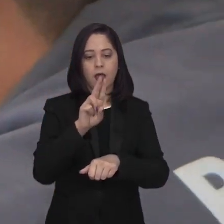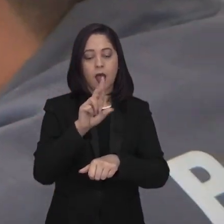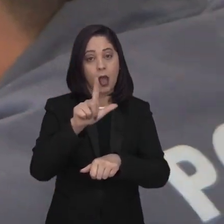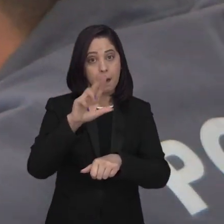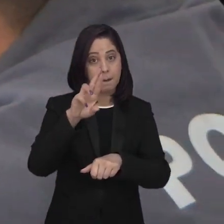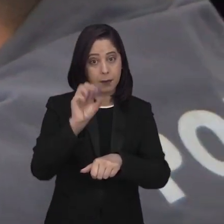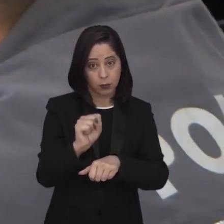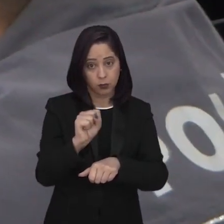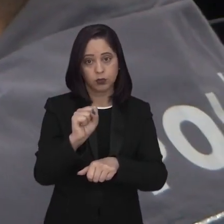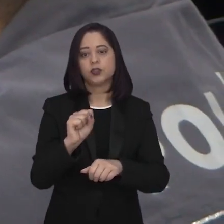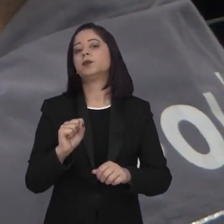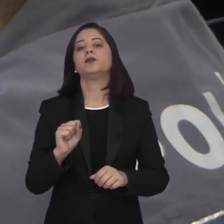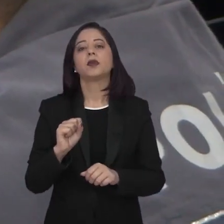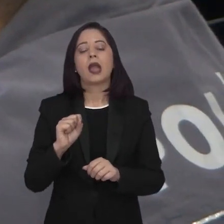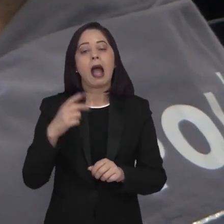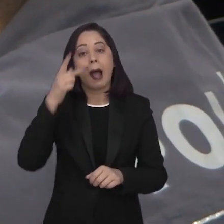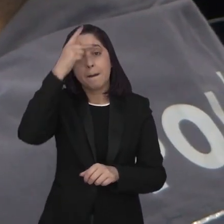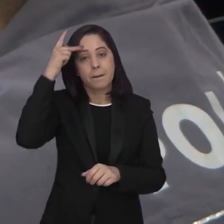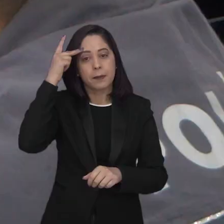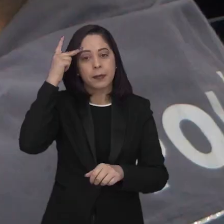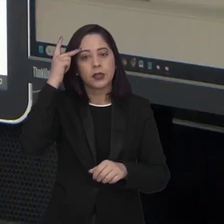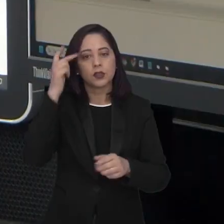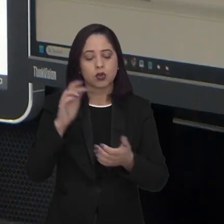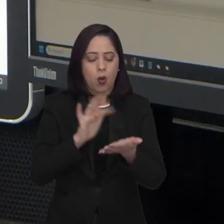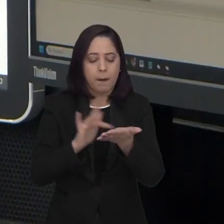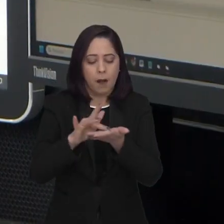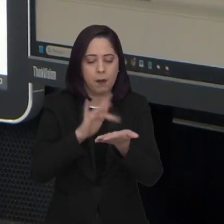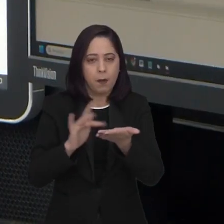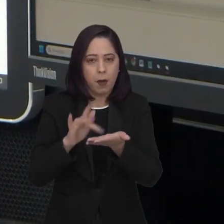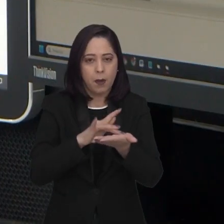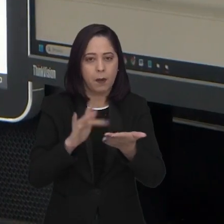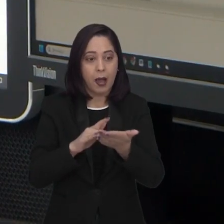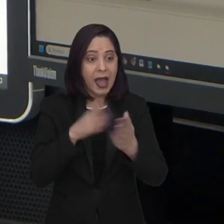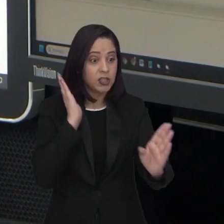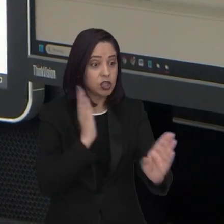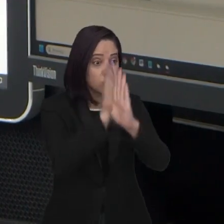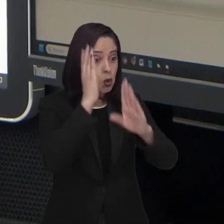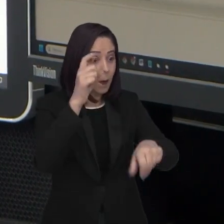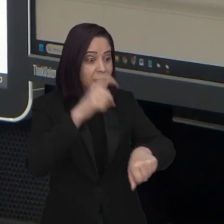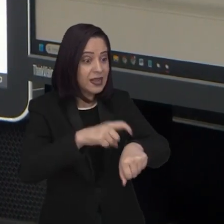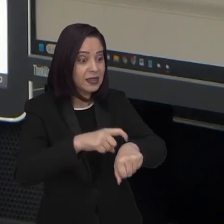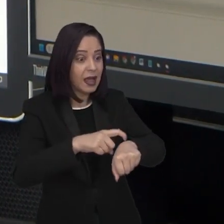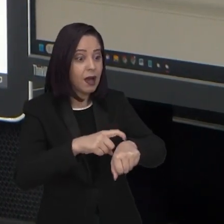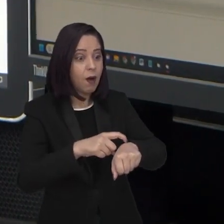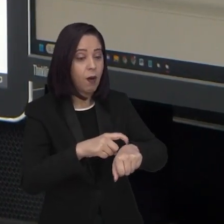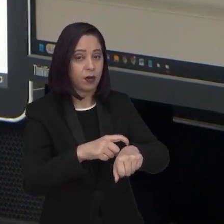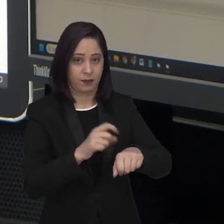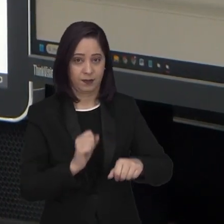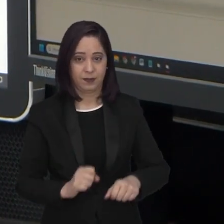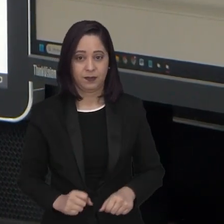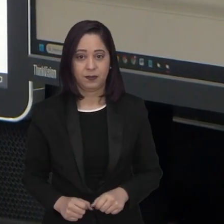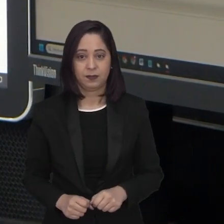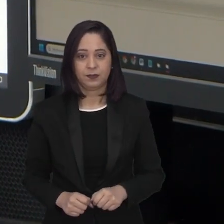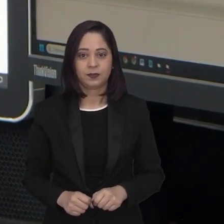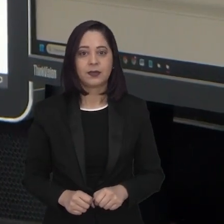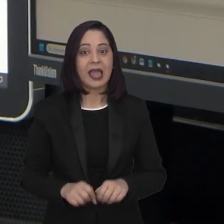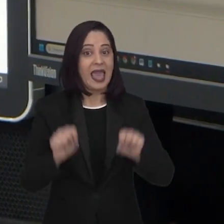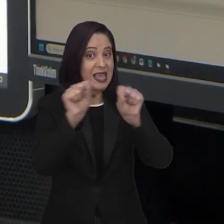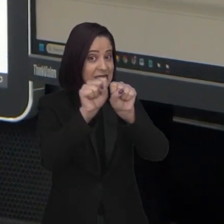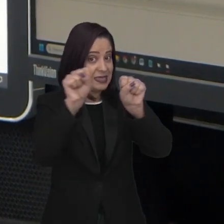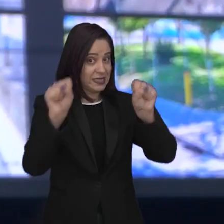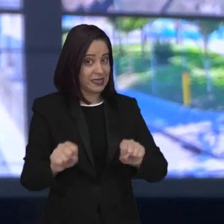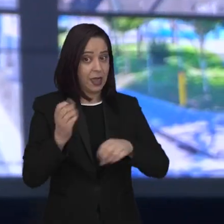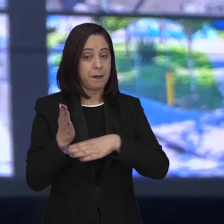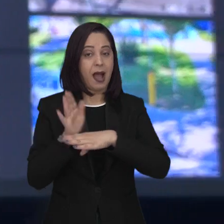Maps, o solicitante dita um código para o atendente e é possível saber a localização exata de onde essa pessoa está.